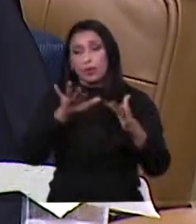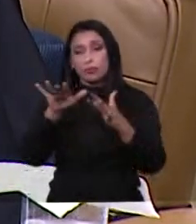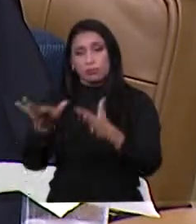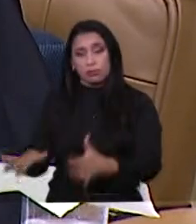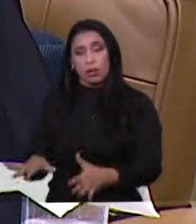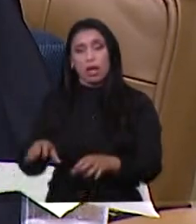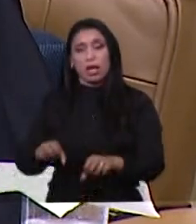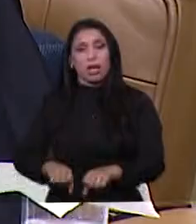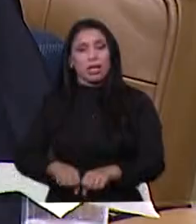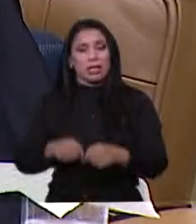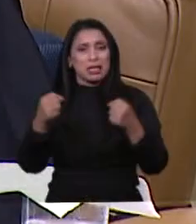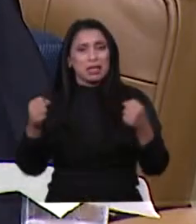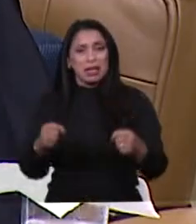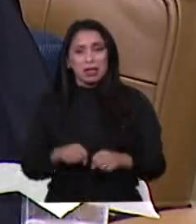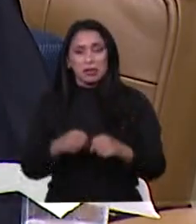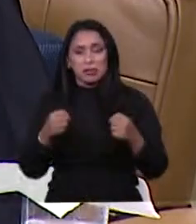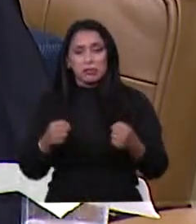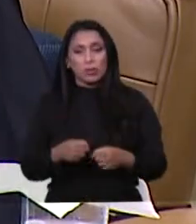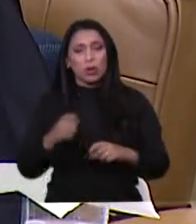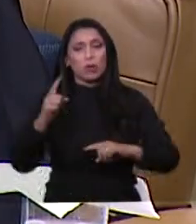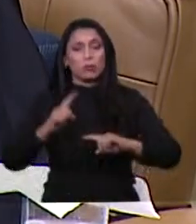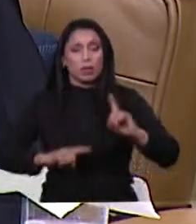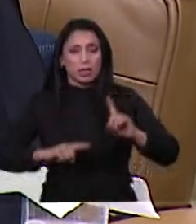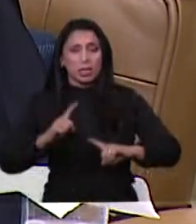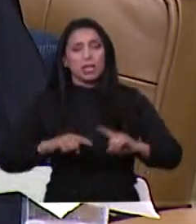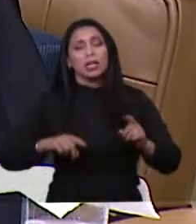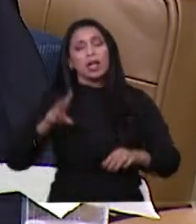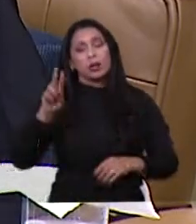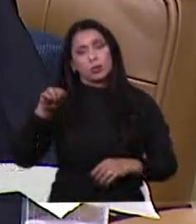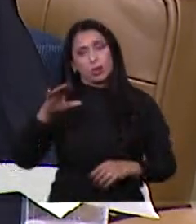também danificou o patrimônio material da União.